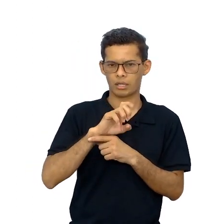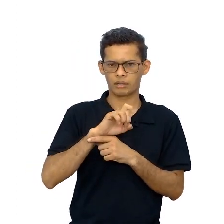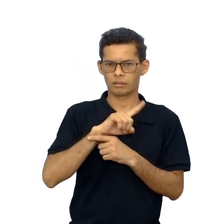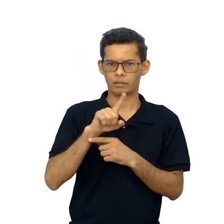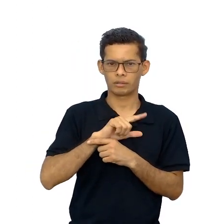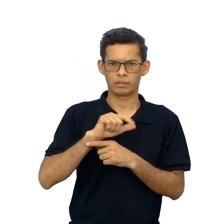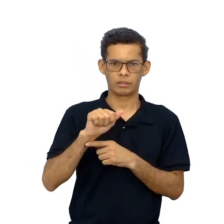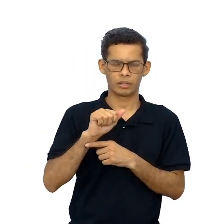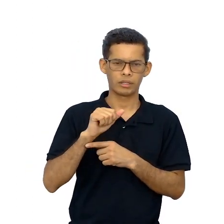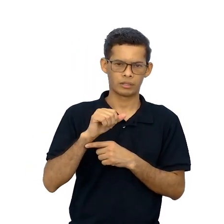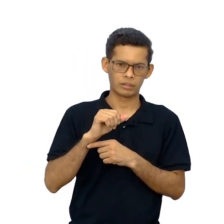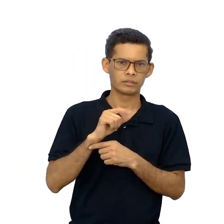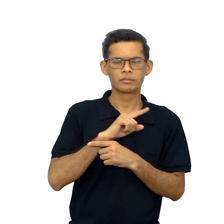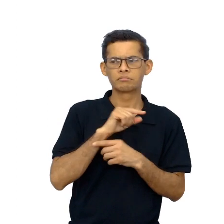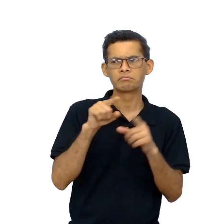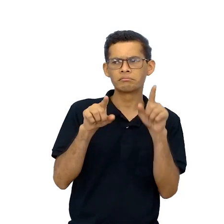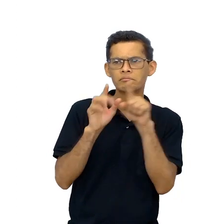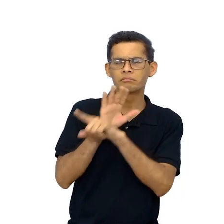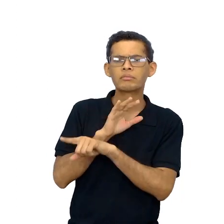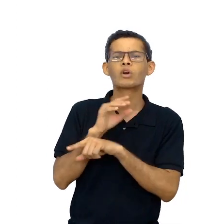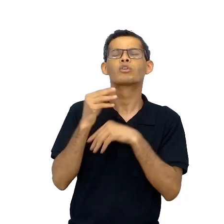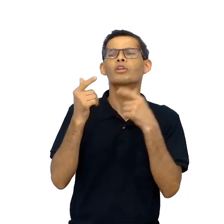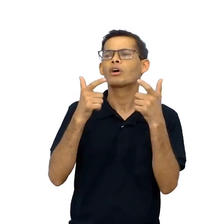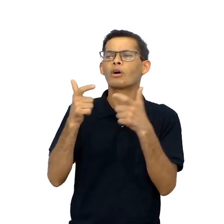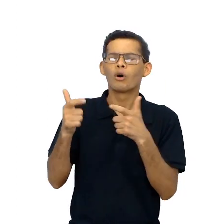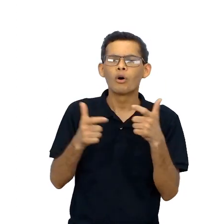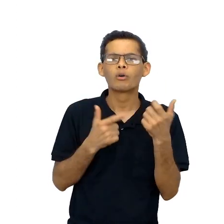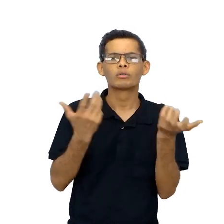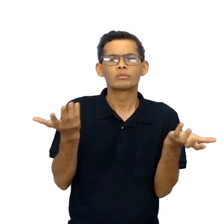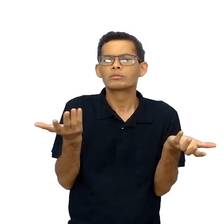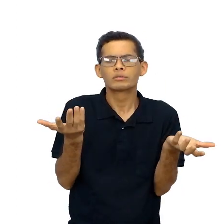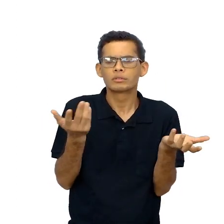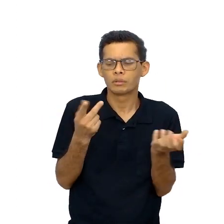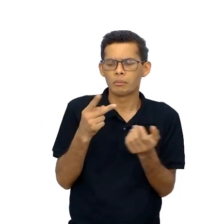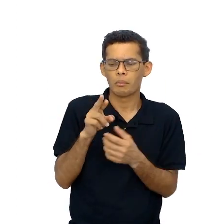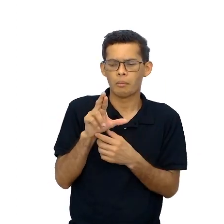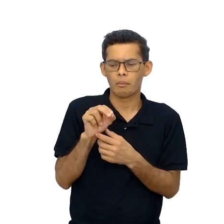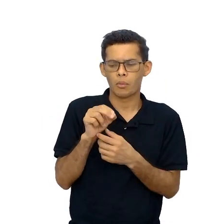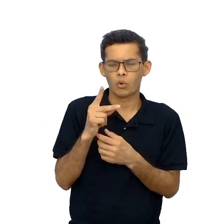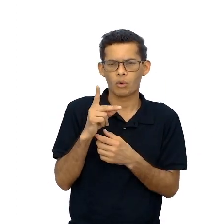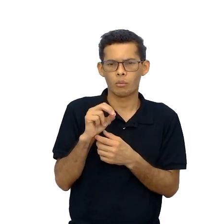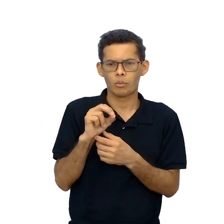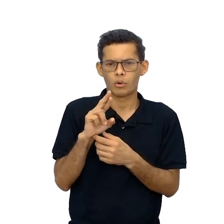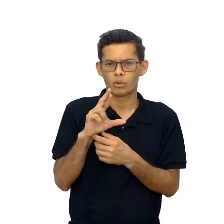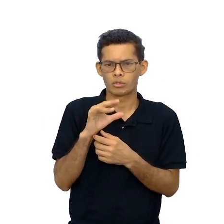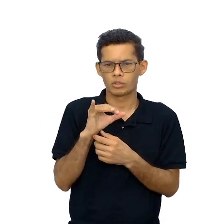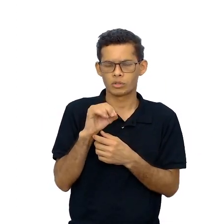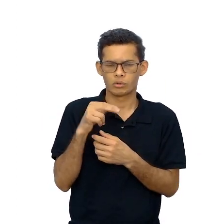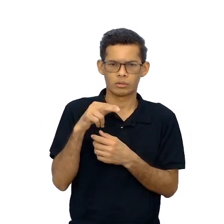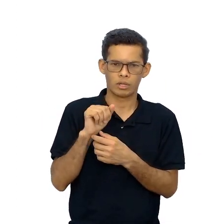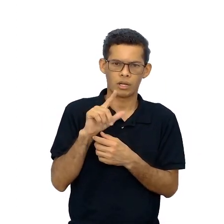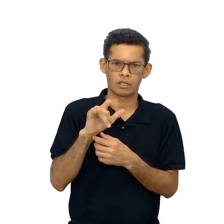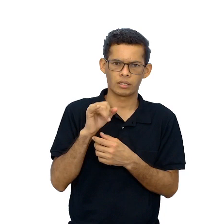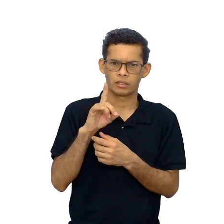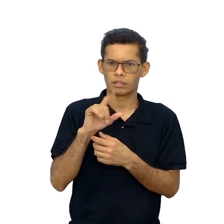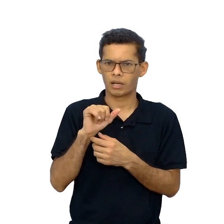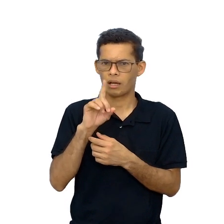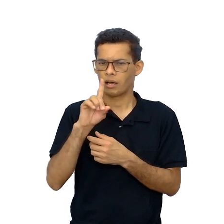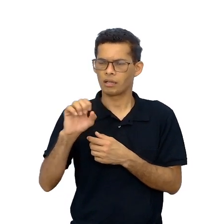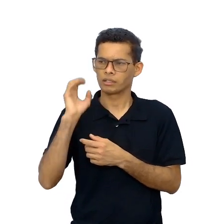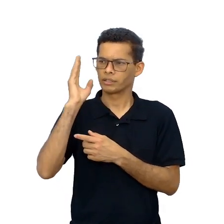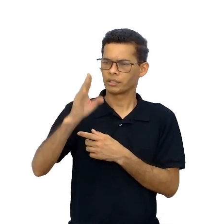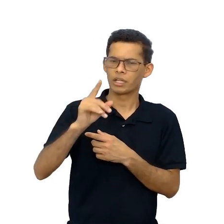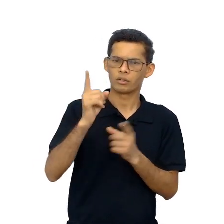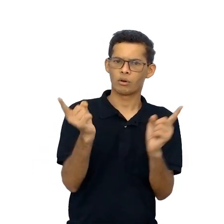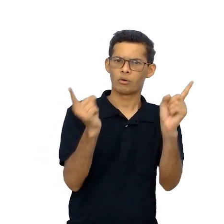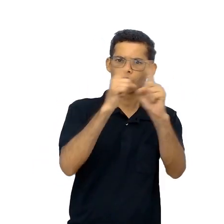a ideia de proporcionalidade, aonde ela está presente, né? Quais as condições para que duas grandezas sejam inversamente